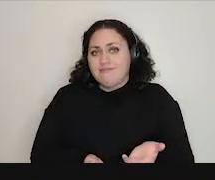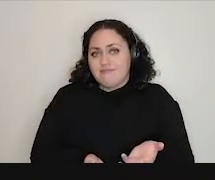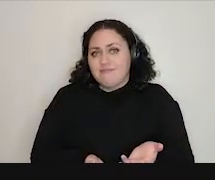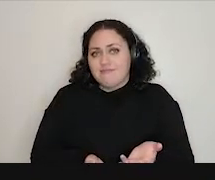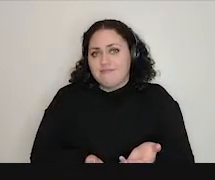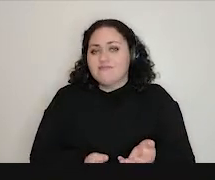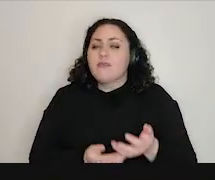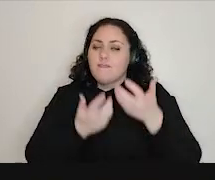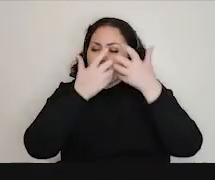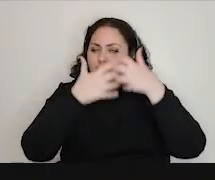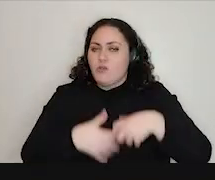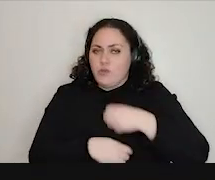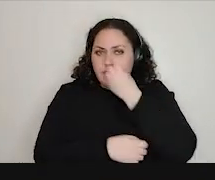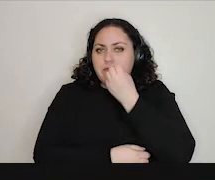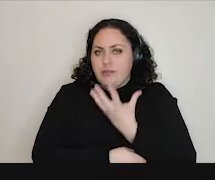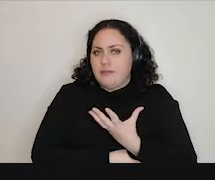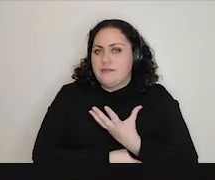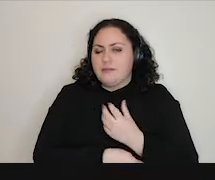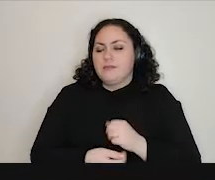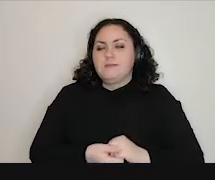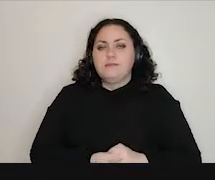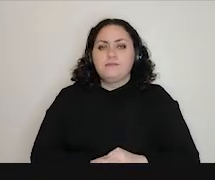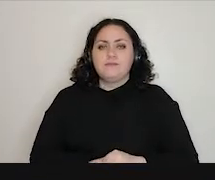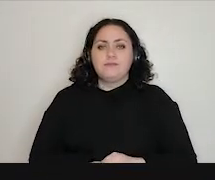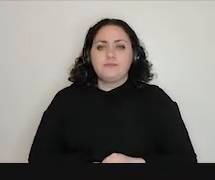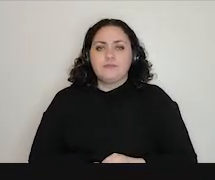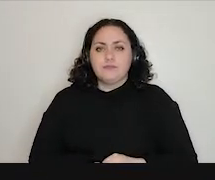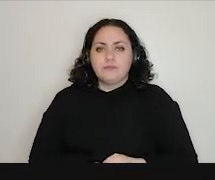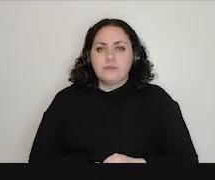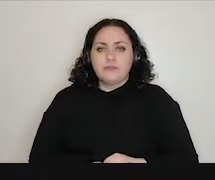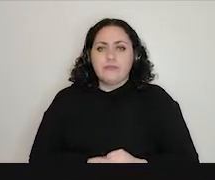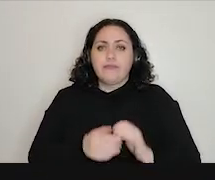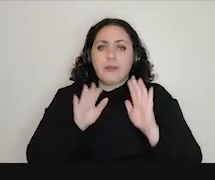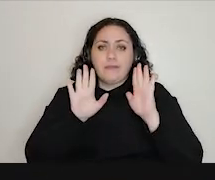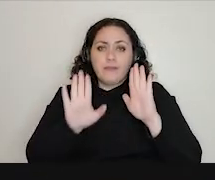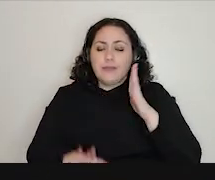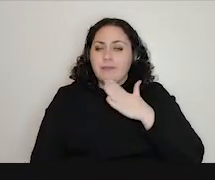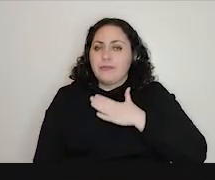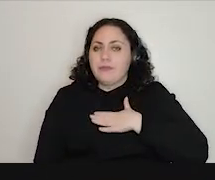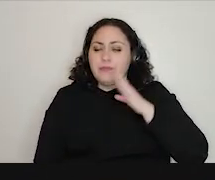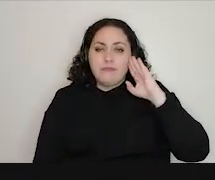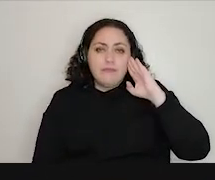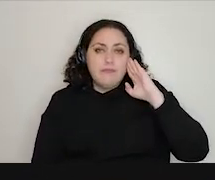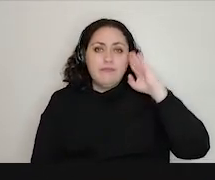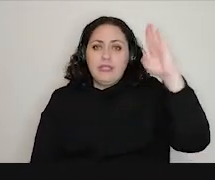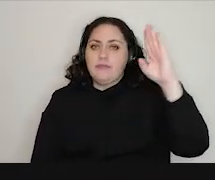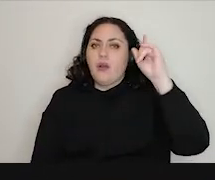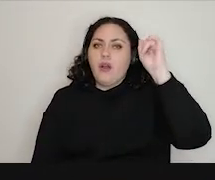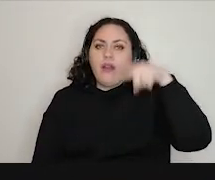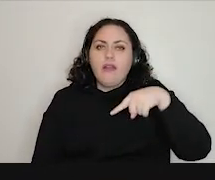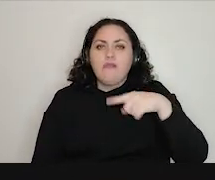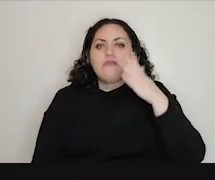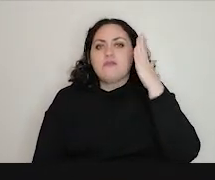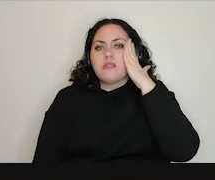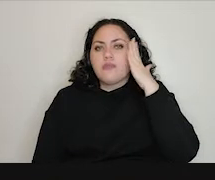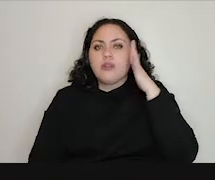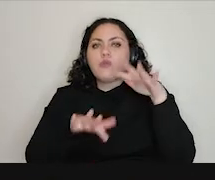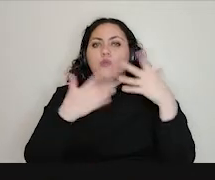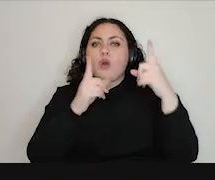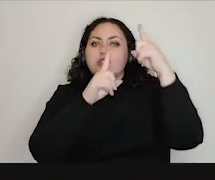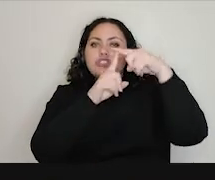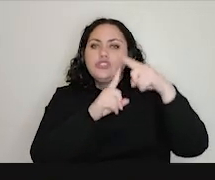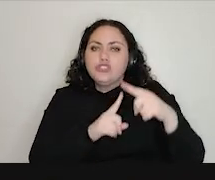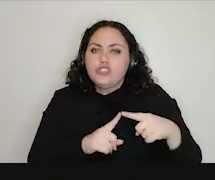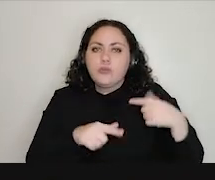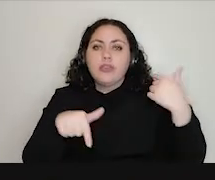estratégia, ela funciona muito, mas eu acho que o principal é conhecer os serviços da rede, aí a gente vai pensar aqui na rede de